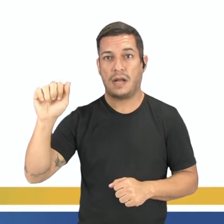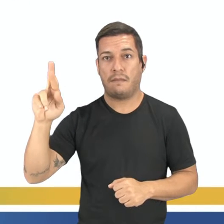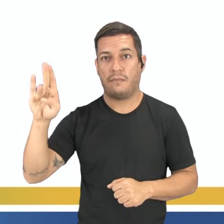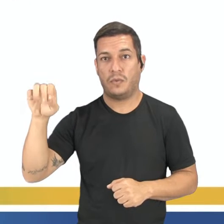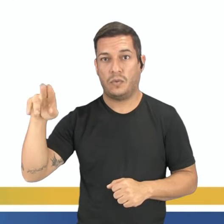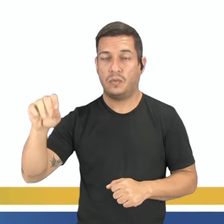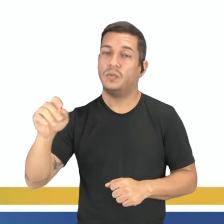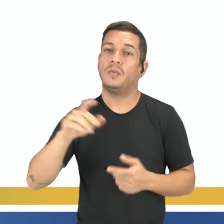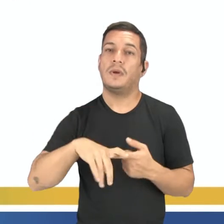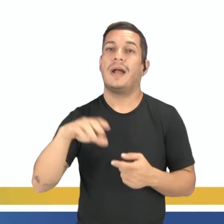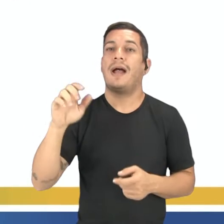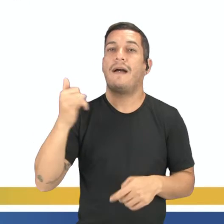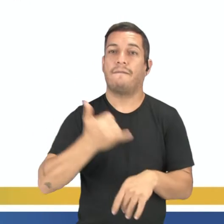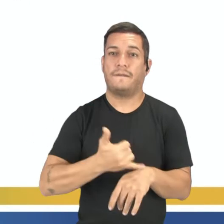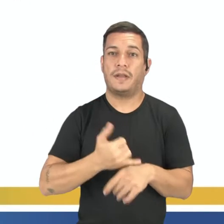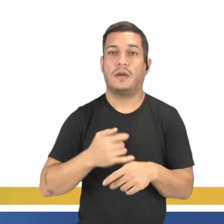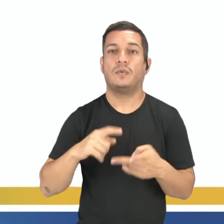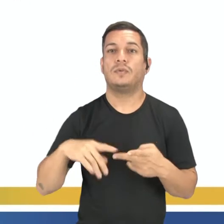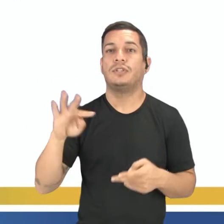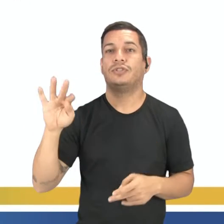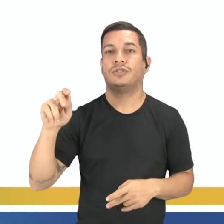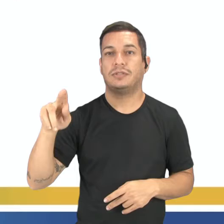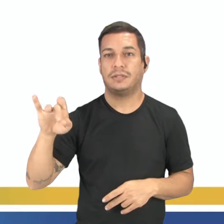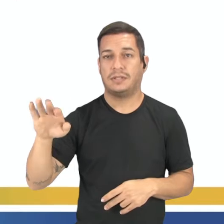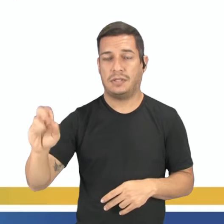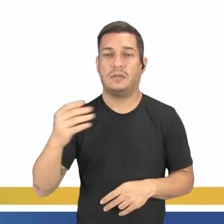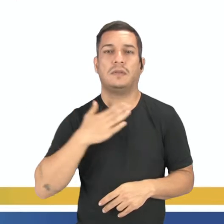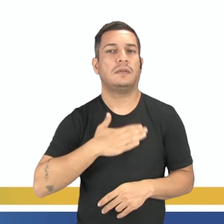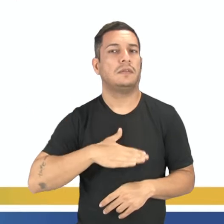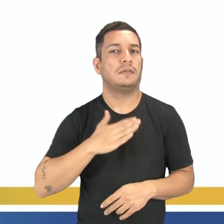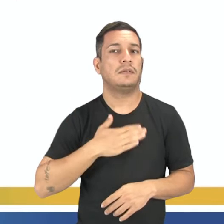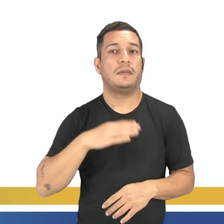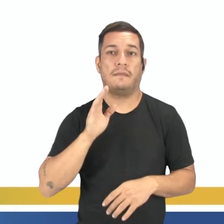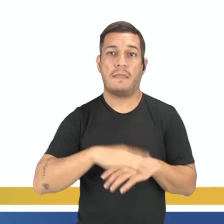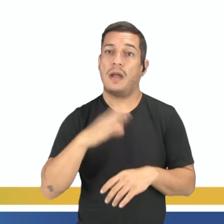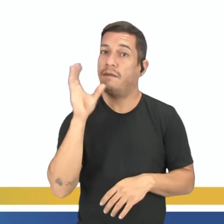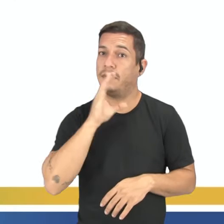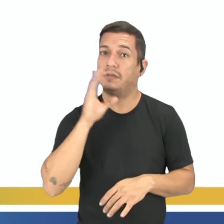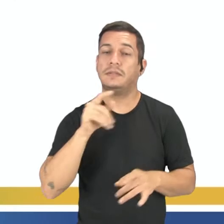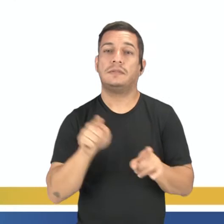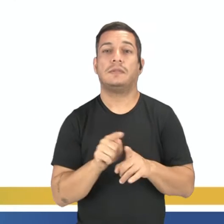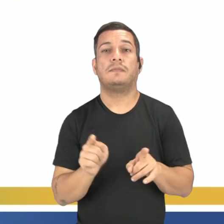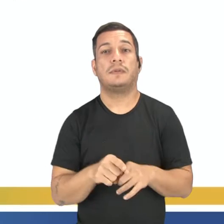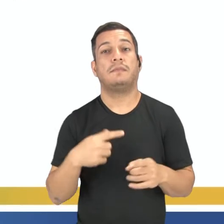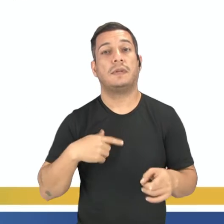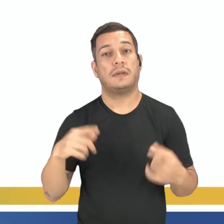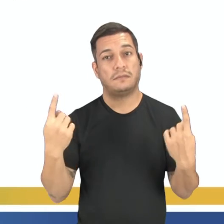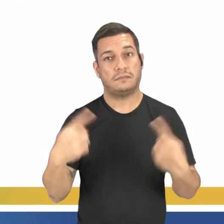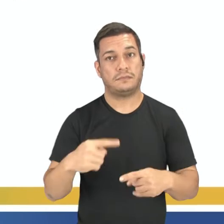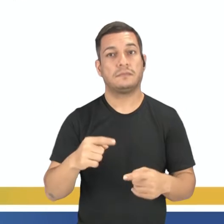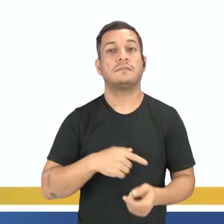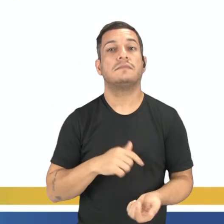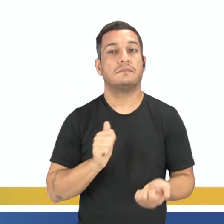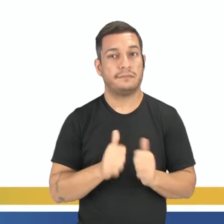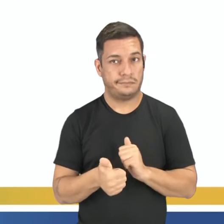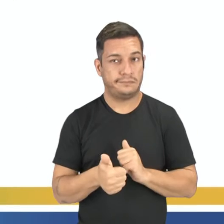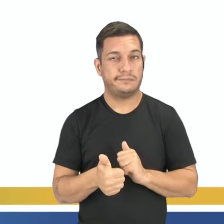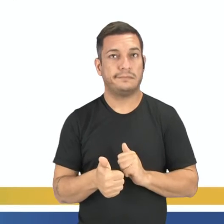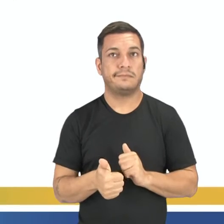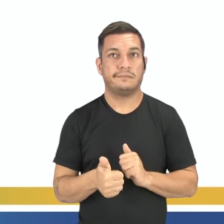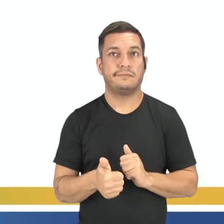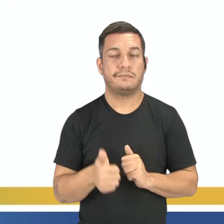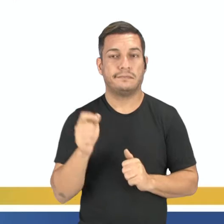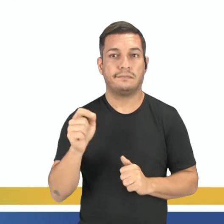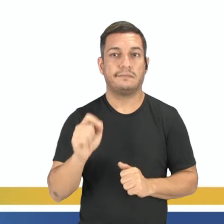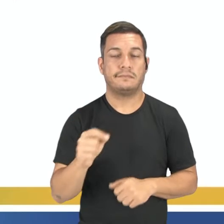Então isso trouxe mais conforto, mais maleabilidade e mais velocidade e competitividade também para esses esportes, no que